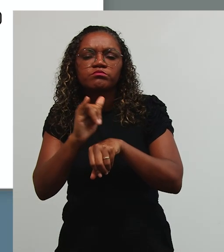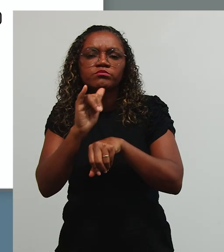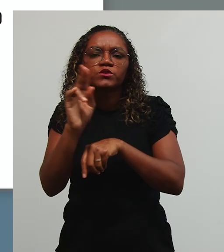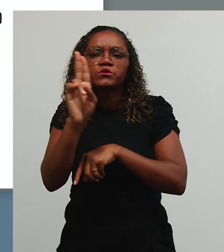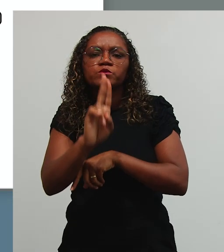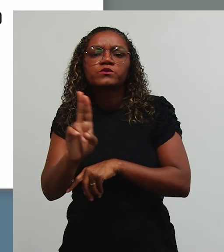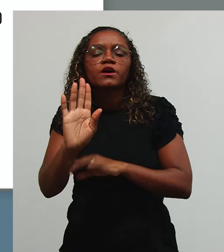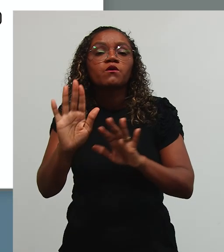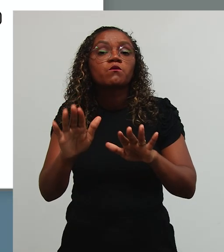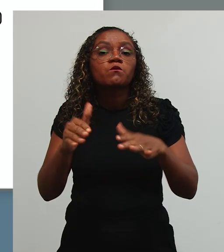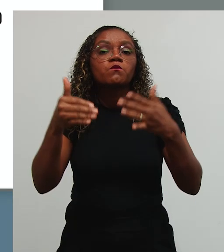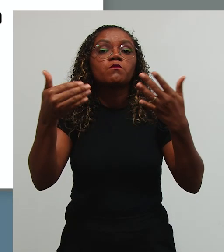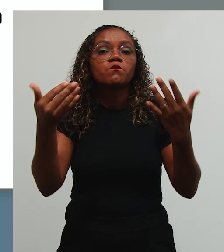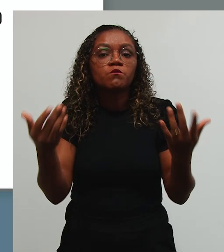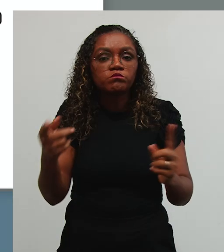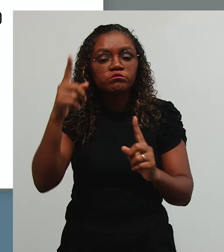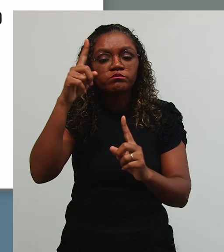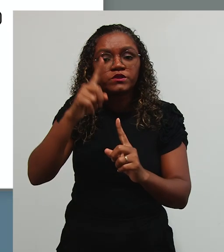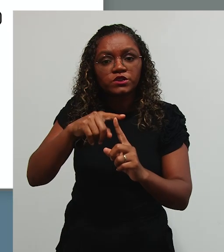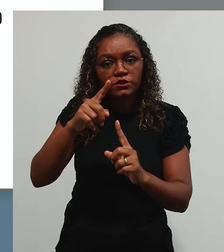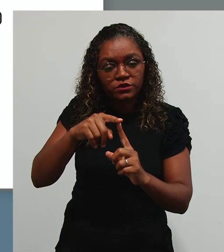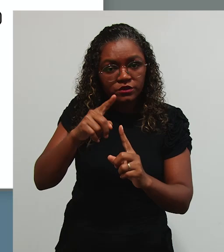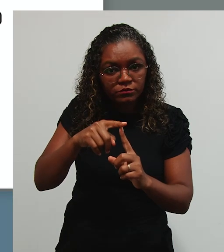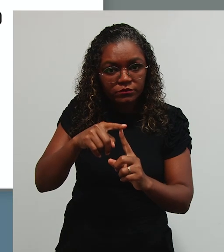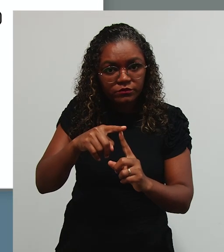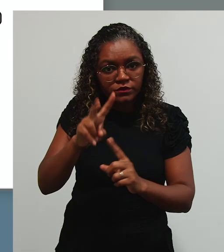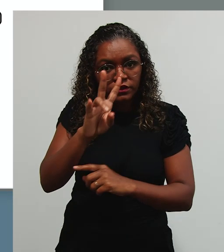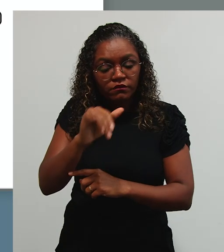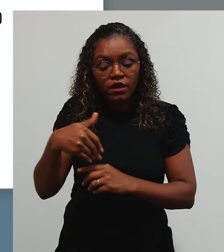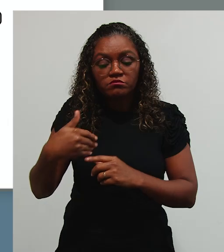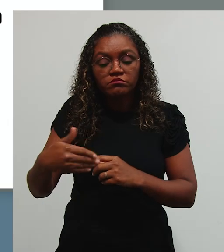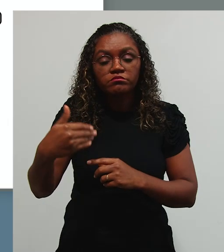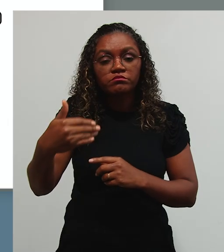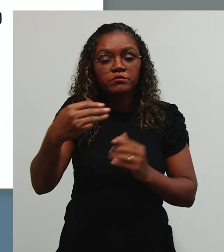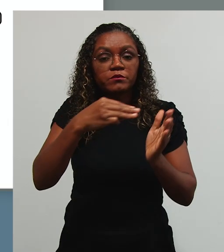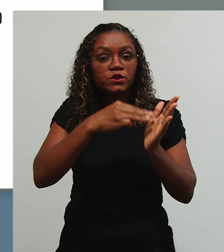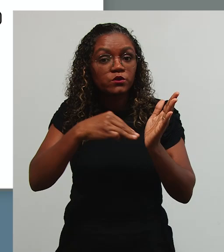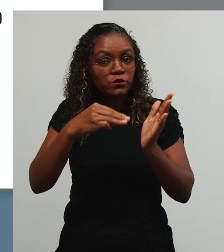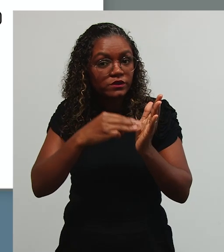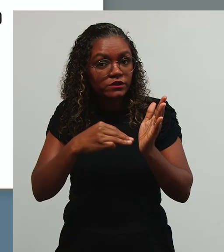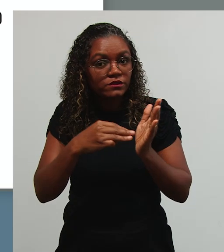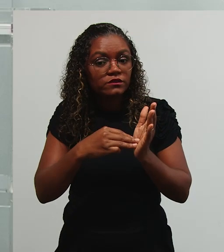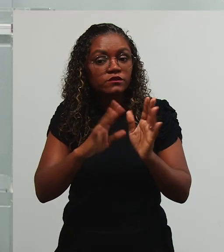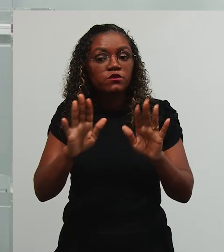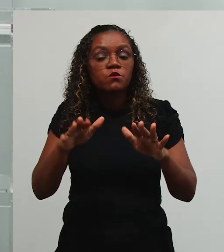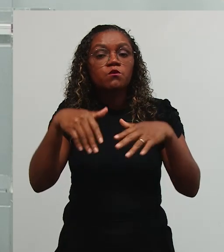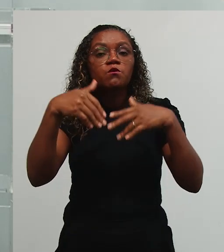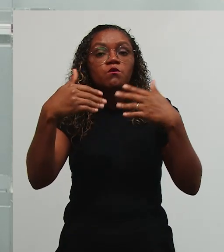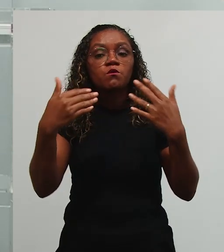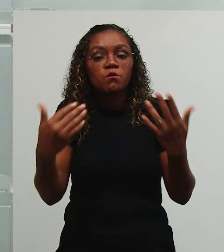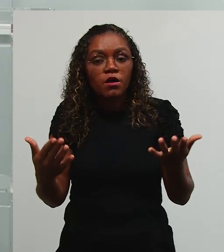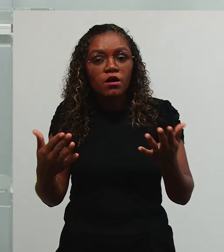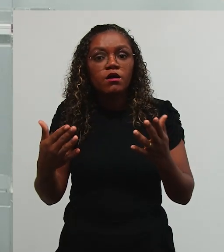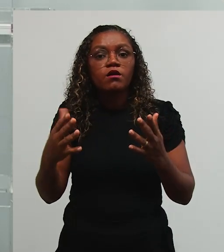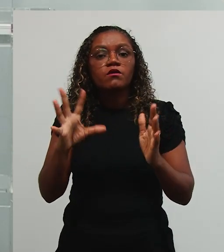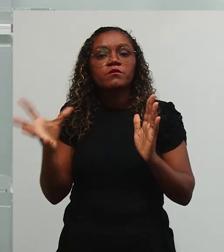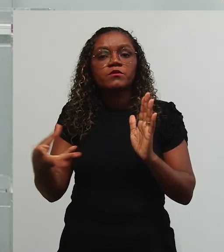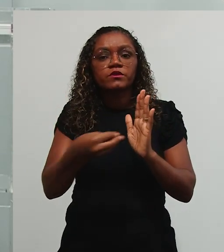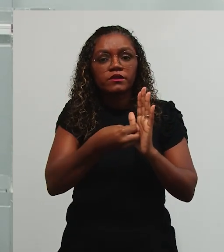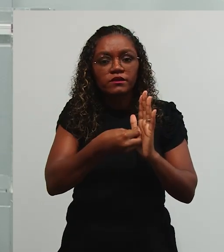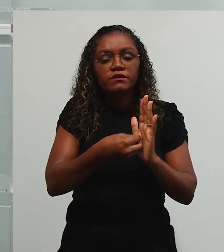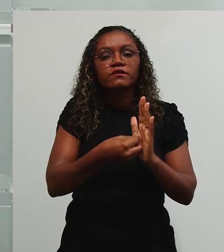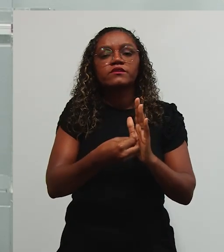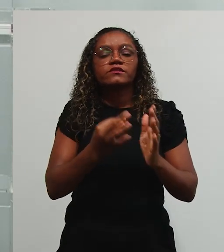Usando que tipo de... aí vocês vão ver lá em metodologia, qual que é o paradigma, qual que é a abordagem, qual